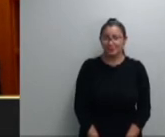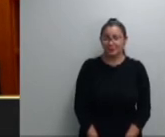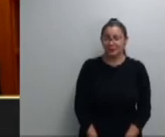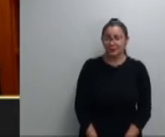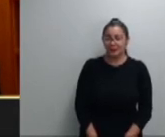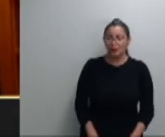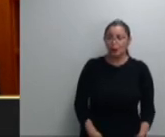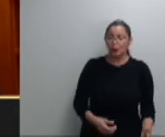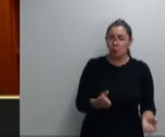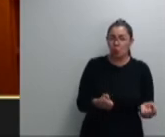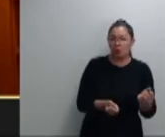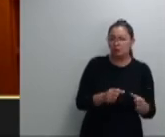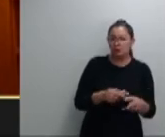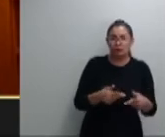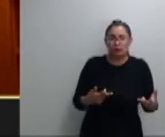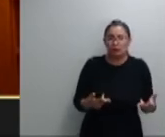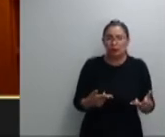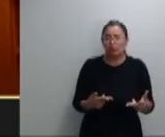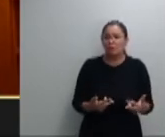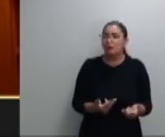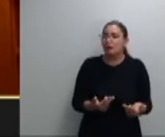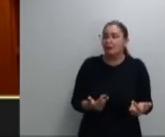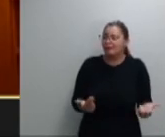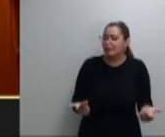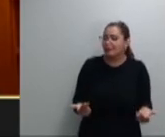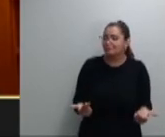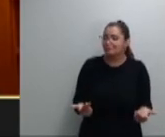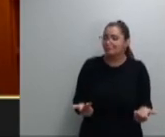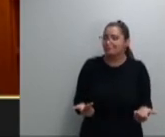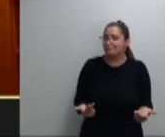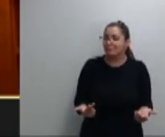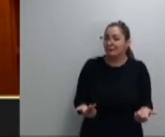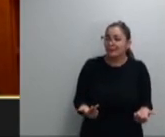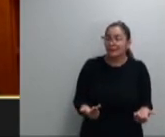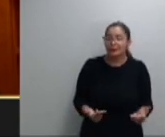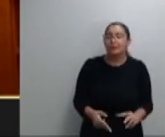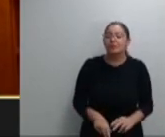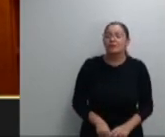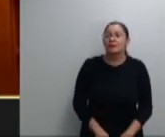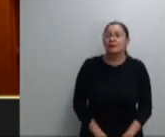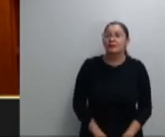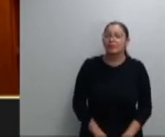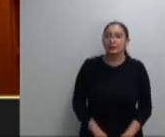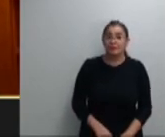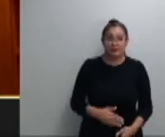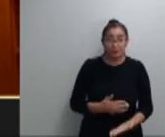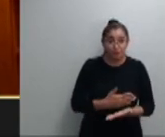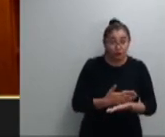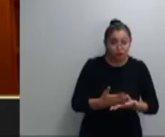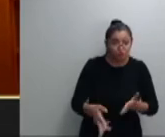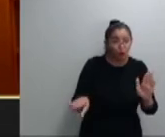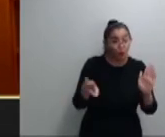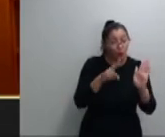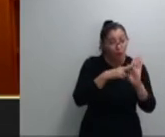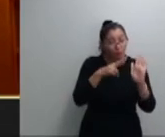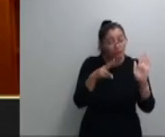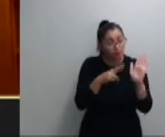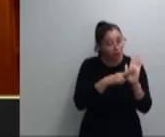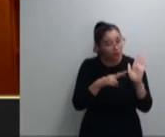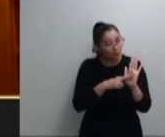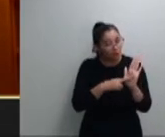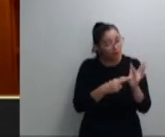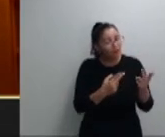não tem a opção de tomar o crédito à razão linear de um 48 avos mês. Deveria seguir a regra geral, que é pela taxa de